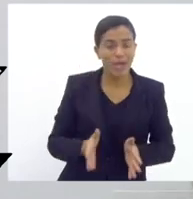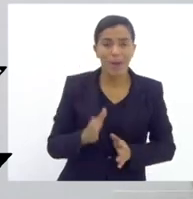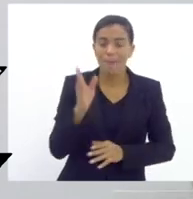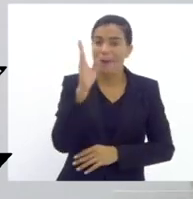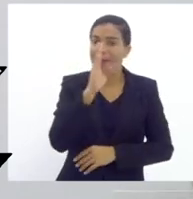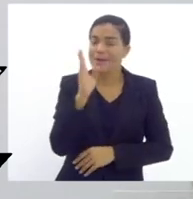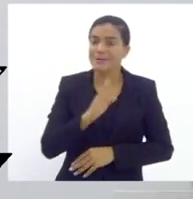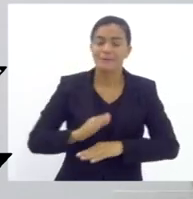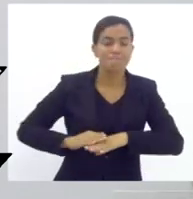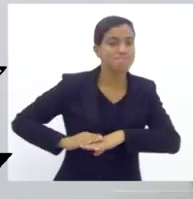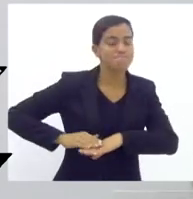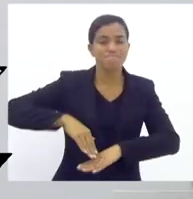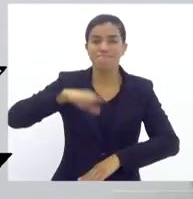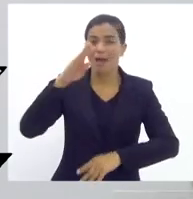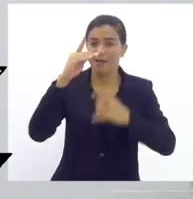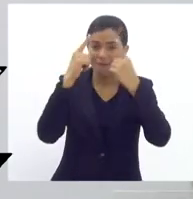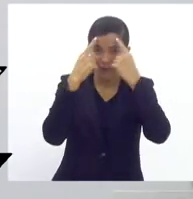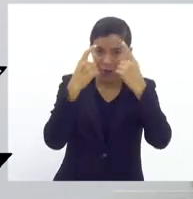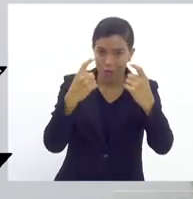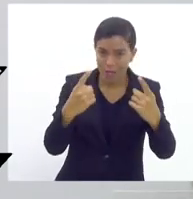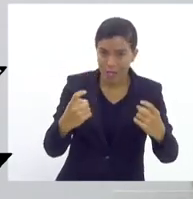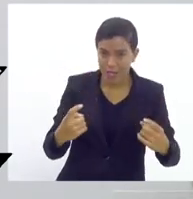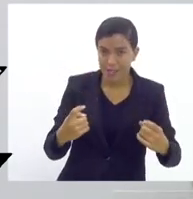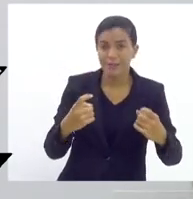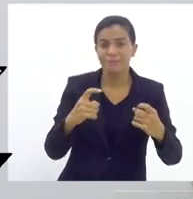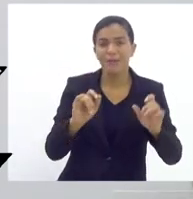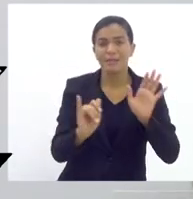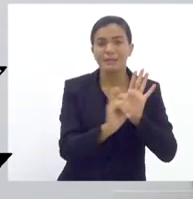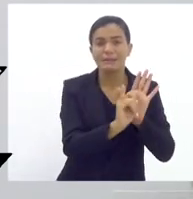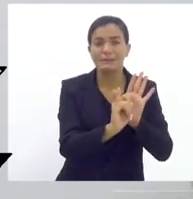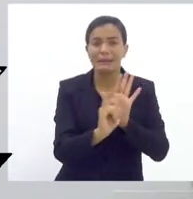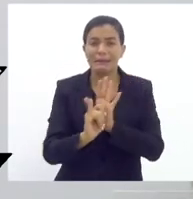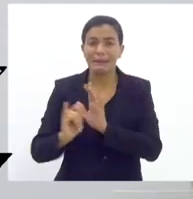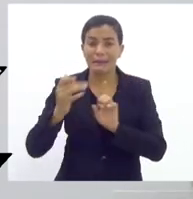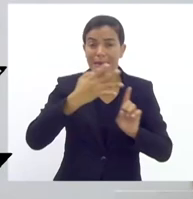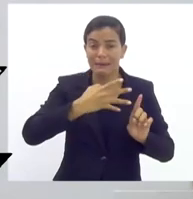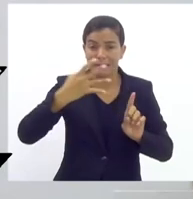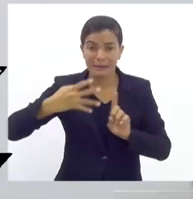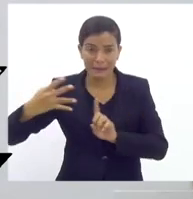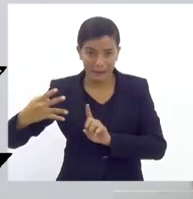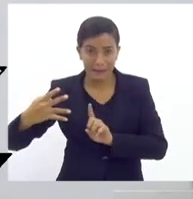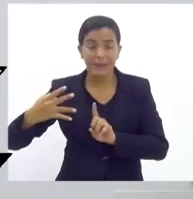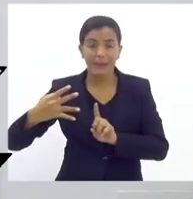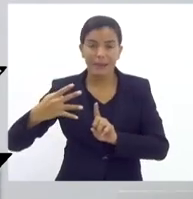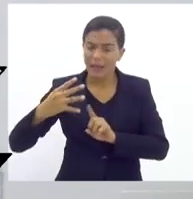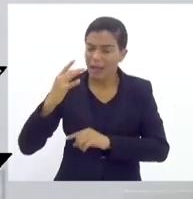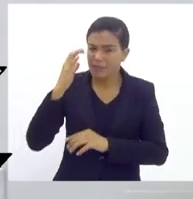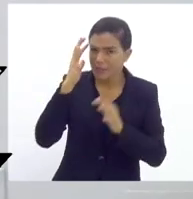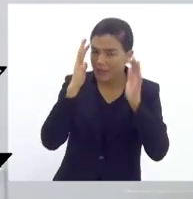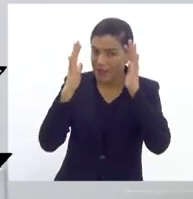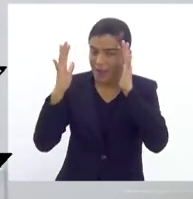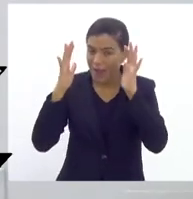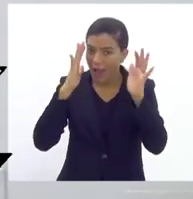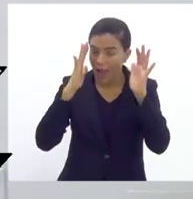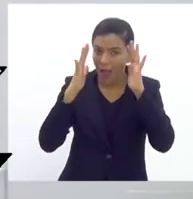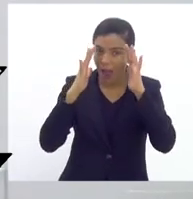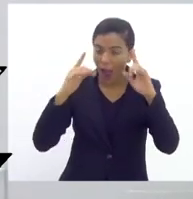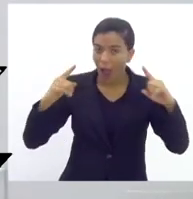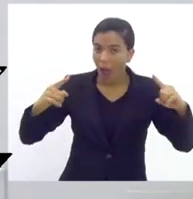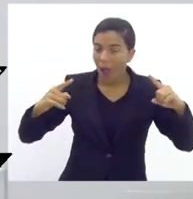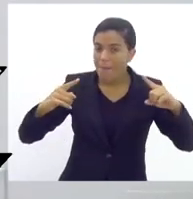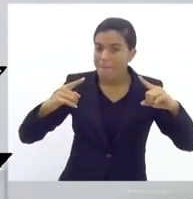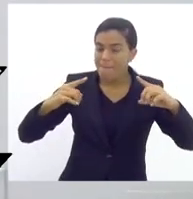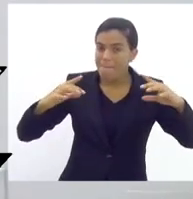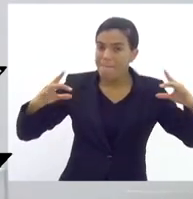um dos países mais violentos para todas as identidades lgbtqia+ e quando a gente faz esse cruzamento